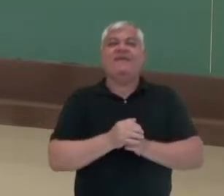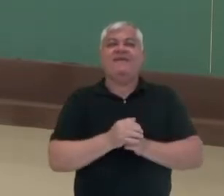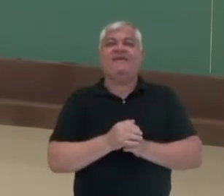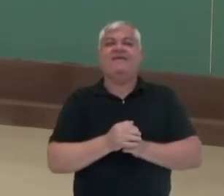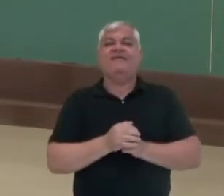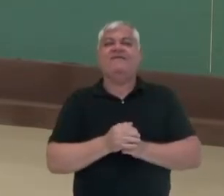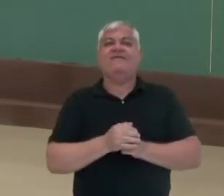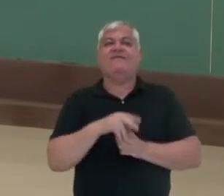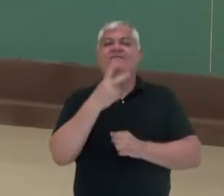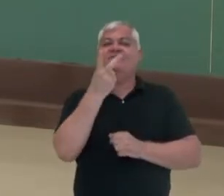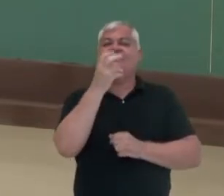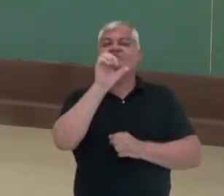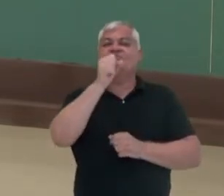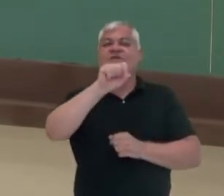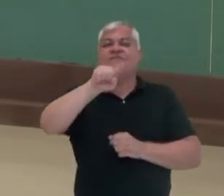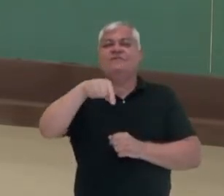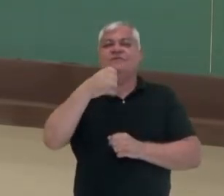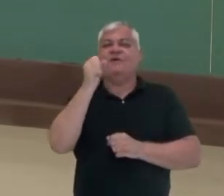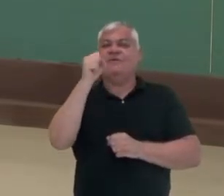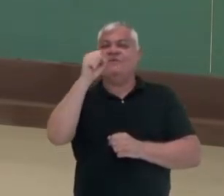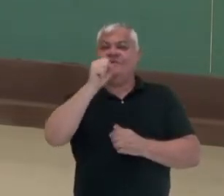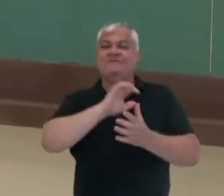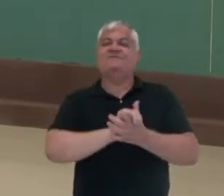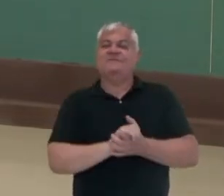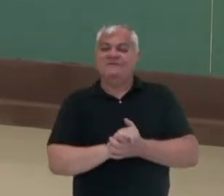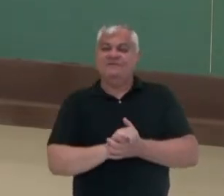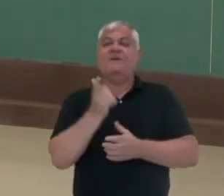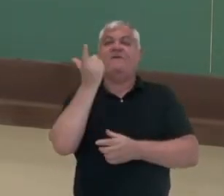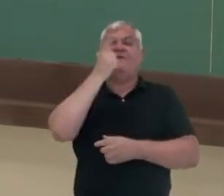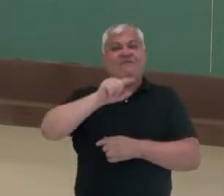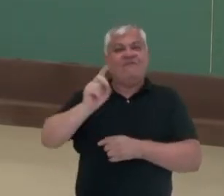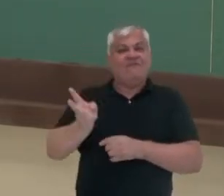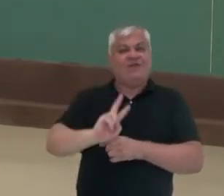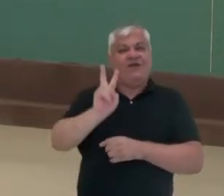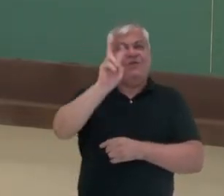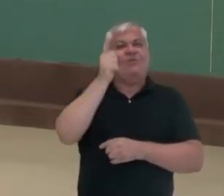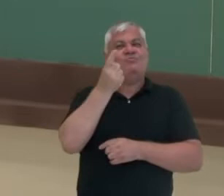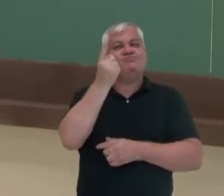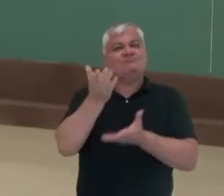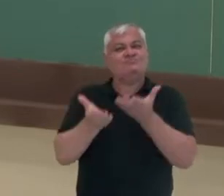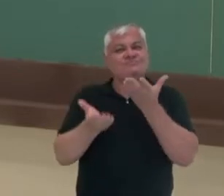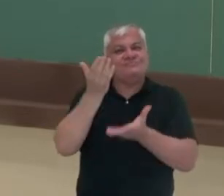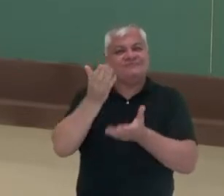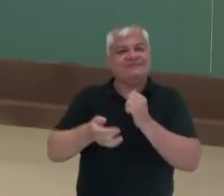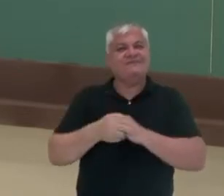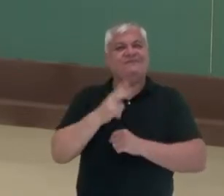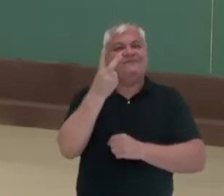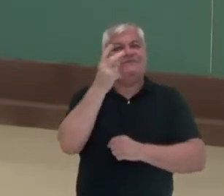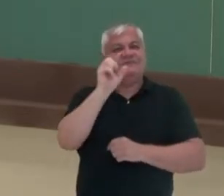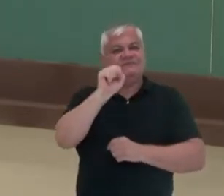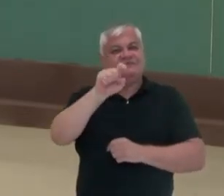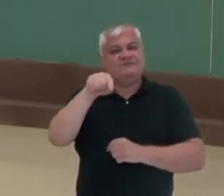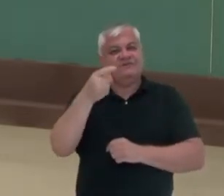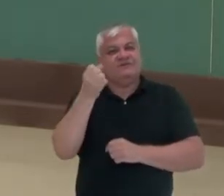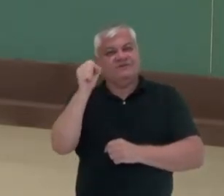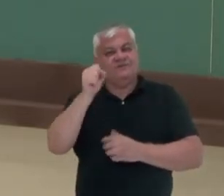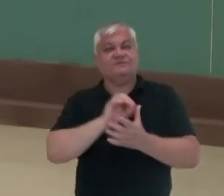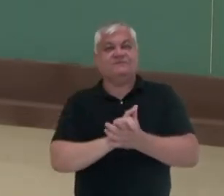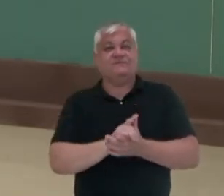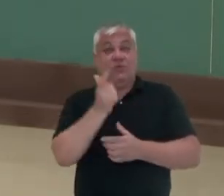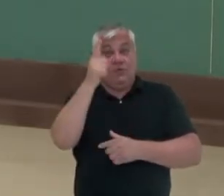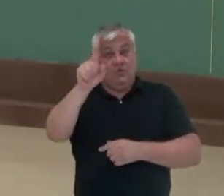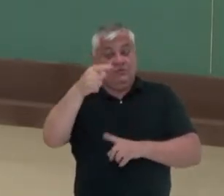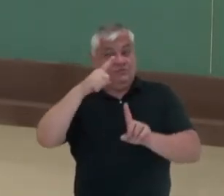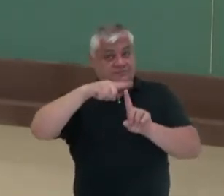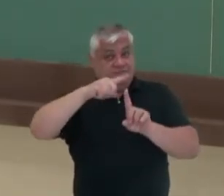de 29,8, tá? Por isso eu consegui descobrir aqui que vale 29,8. Outra maneira, pessoal, o